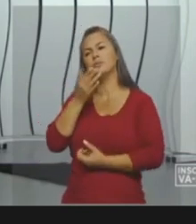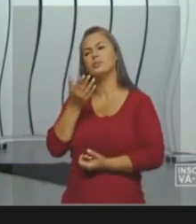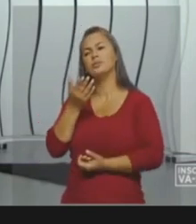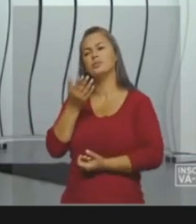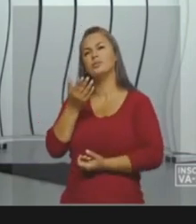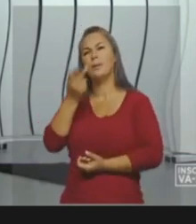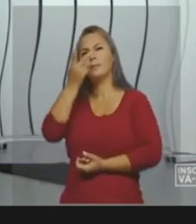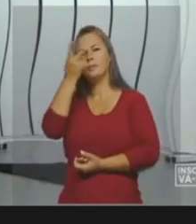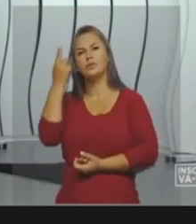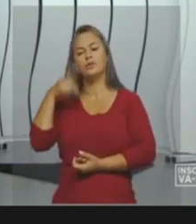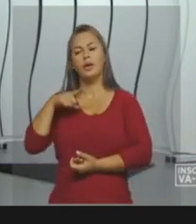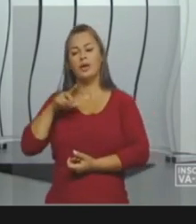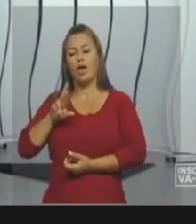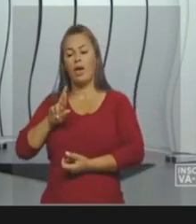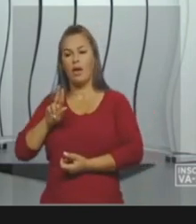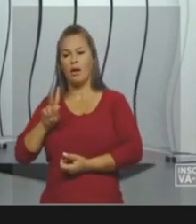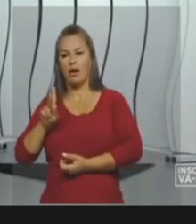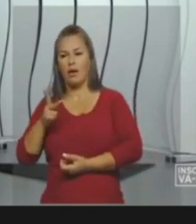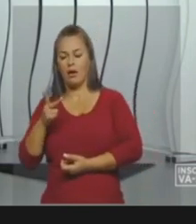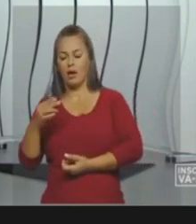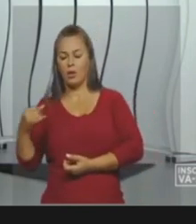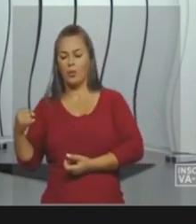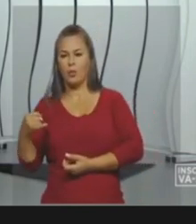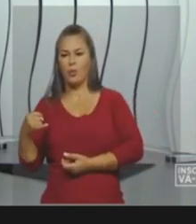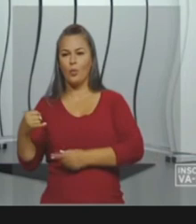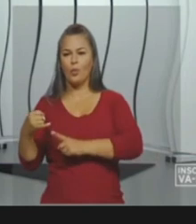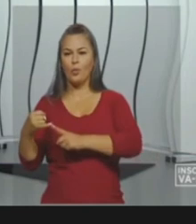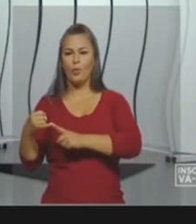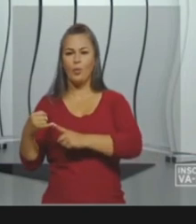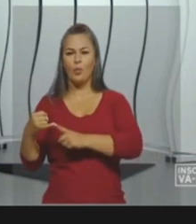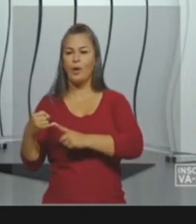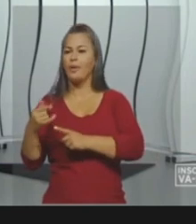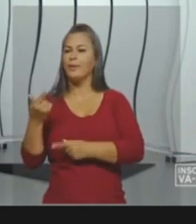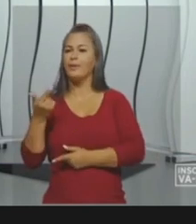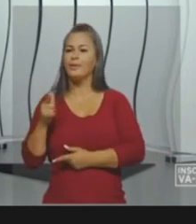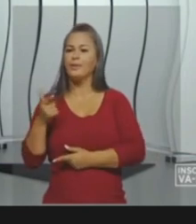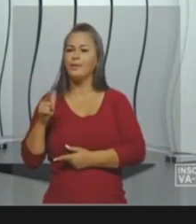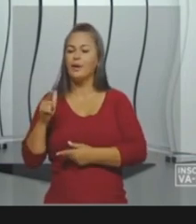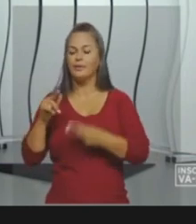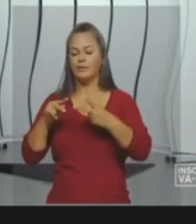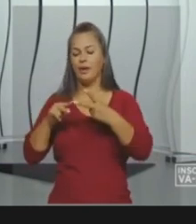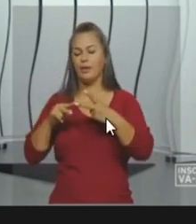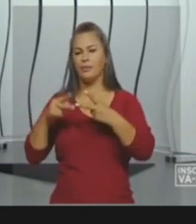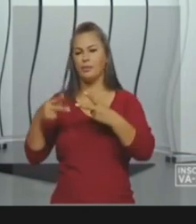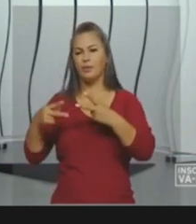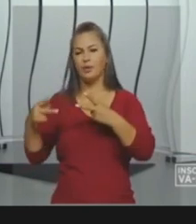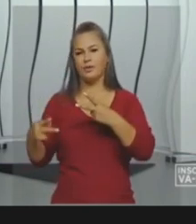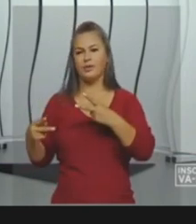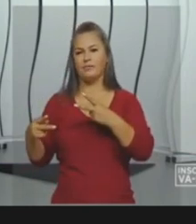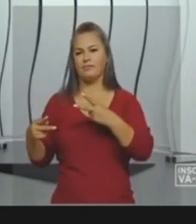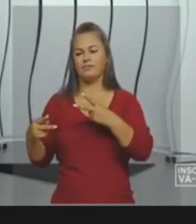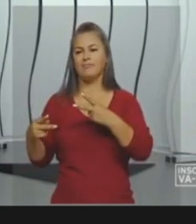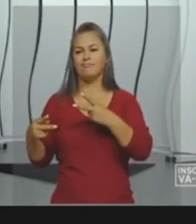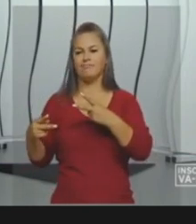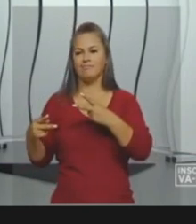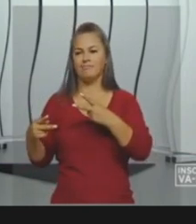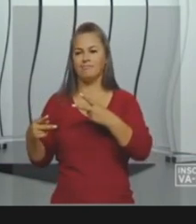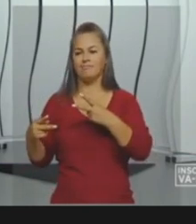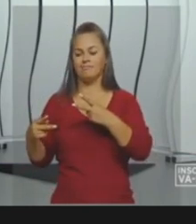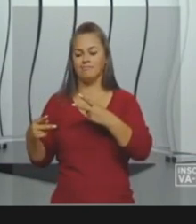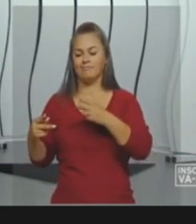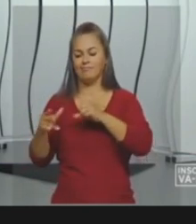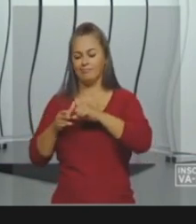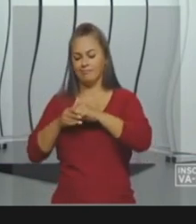O negativo, isso significa que ela não tem aquela proteína lá, não tem proteína nenhuma aqui, né? Do